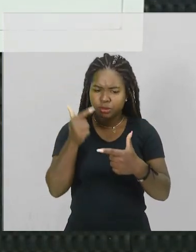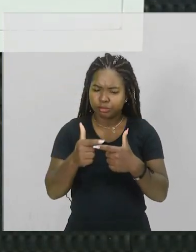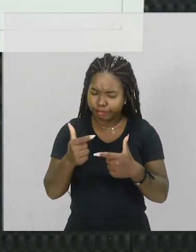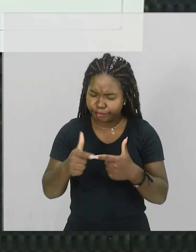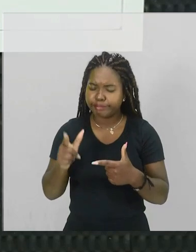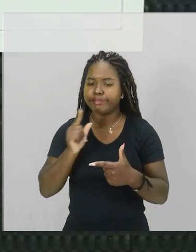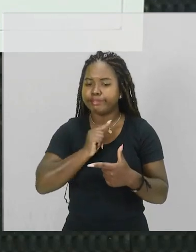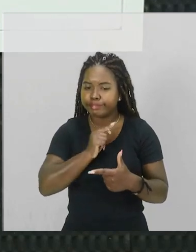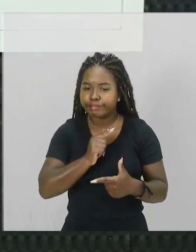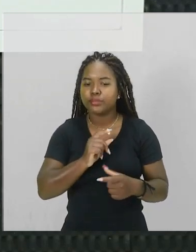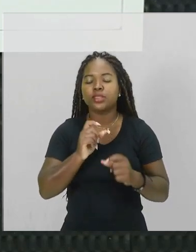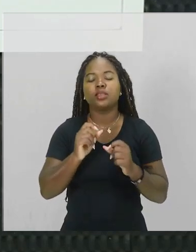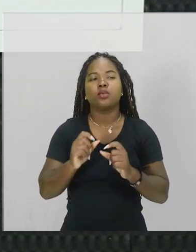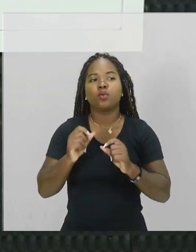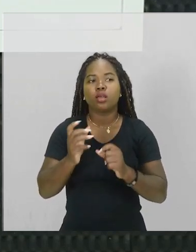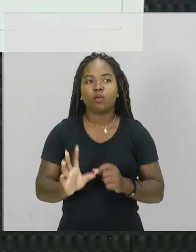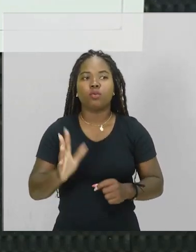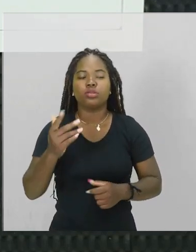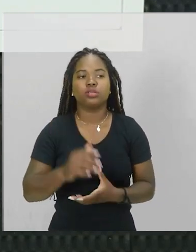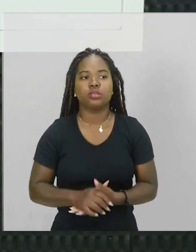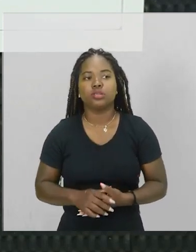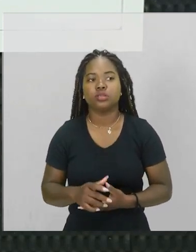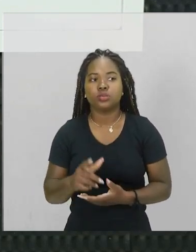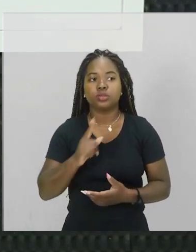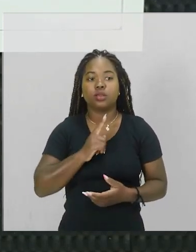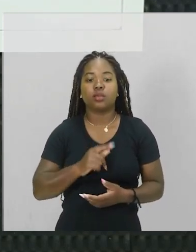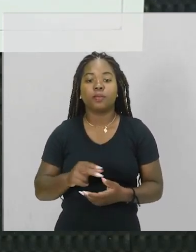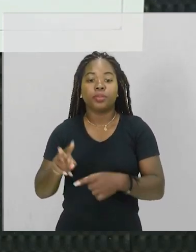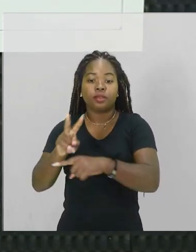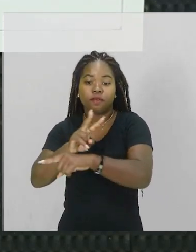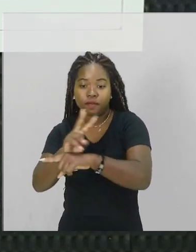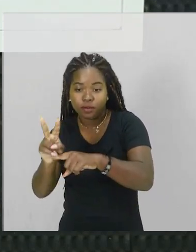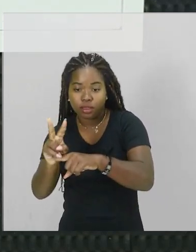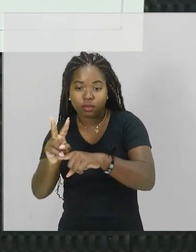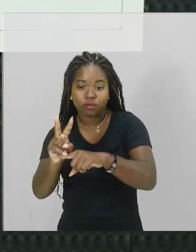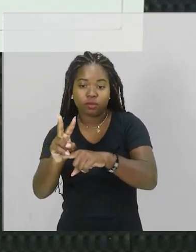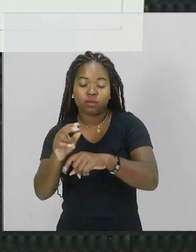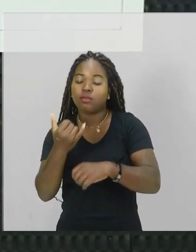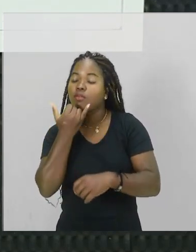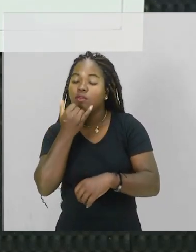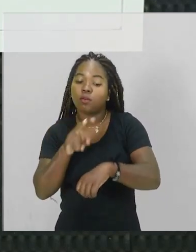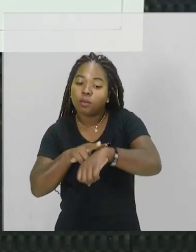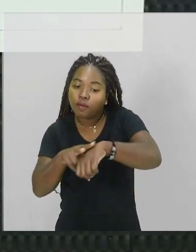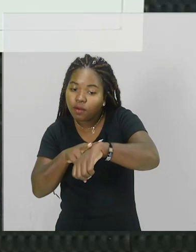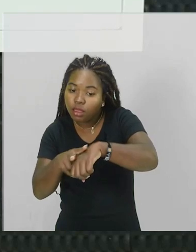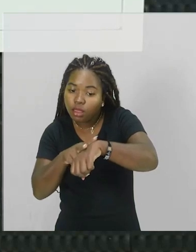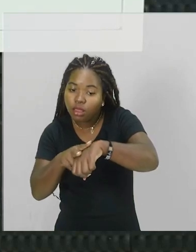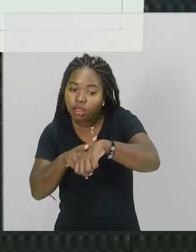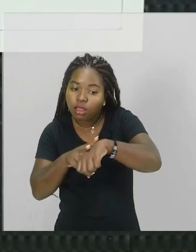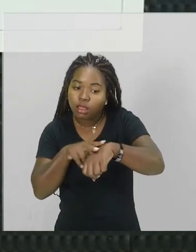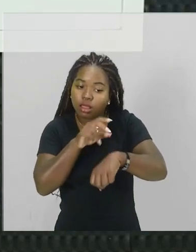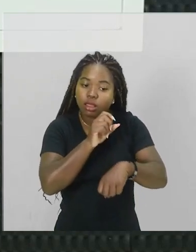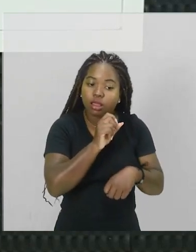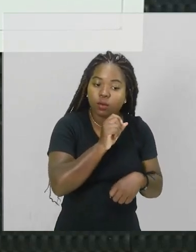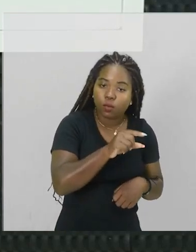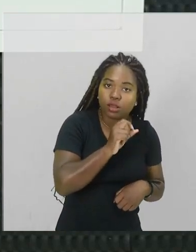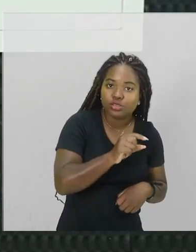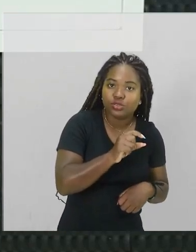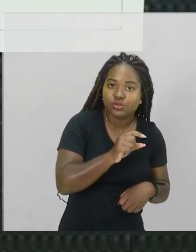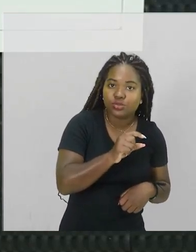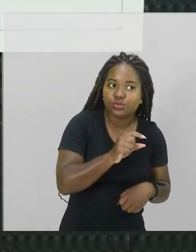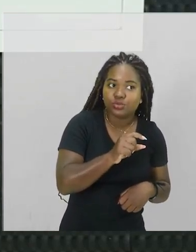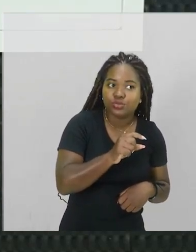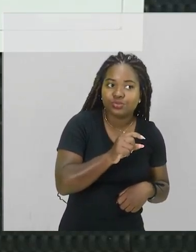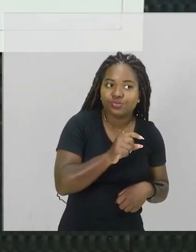seguinte, ó, é como se tivesse aqui, ó, o verde e aqui o azul. O que ele consegue é ver só isso, ó. É o